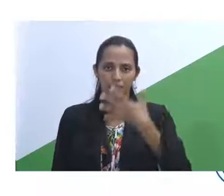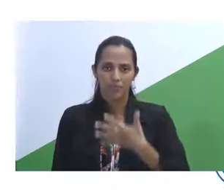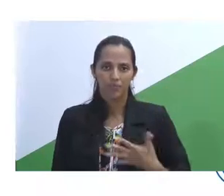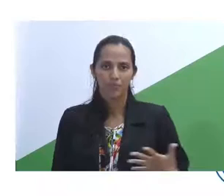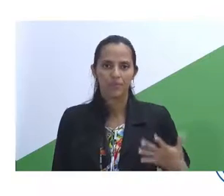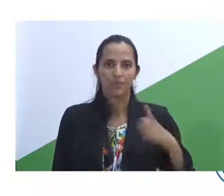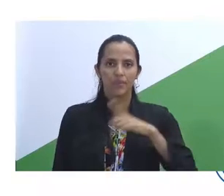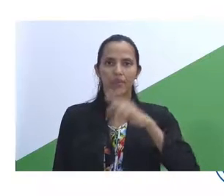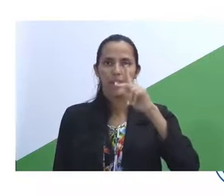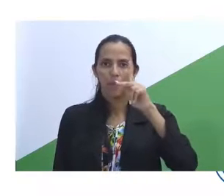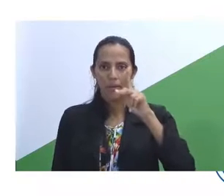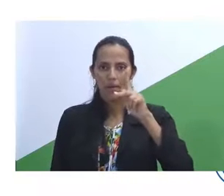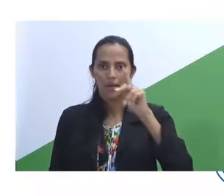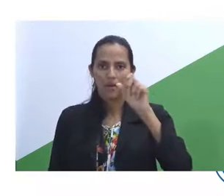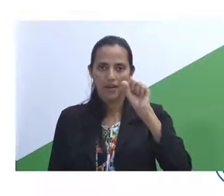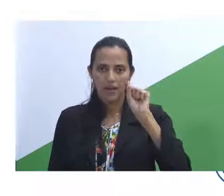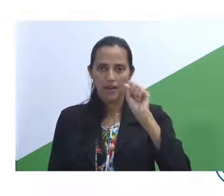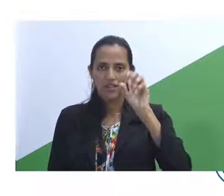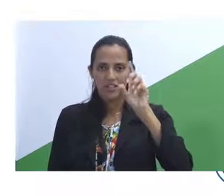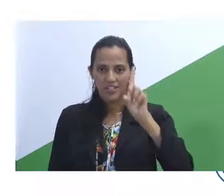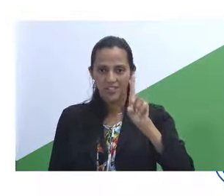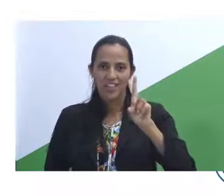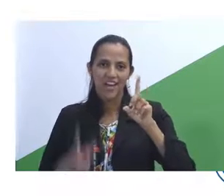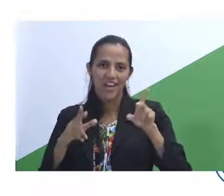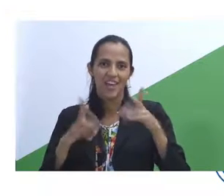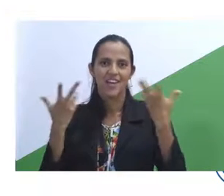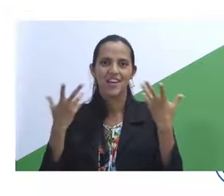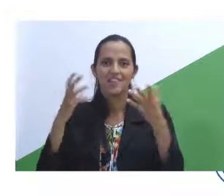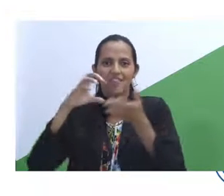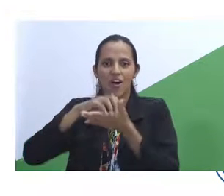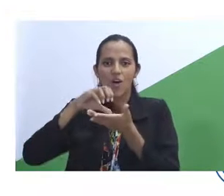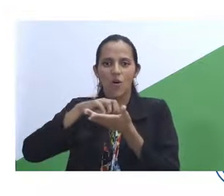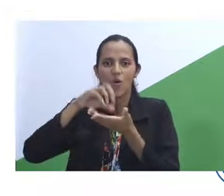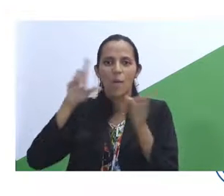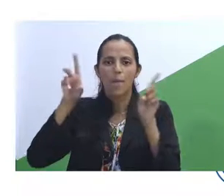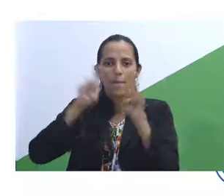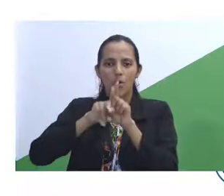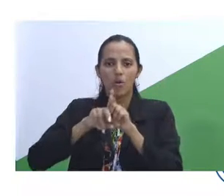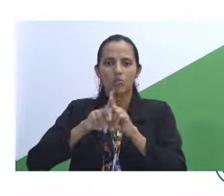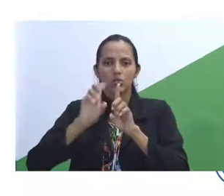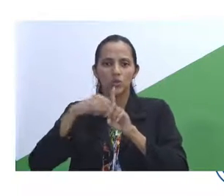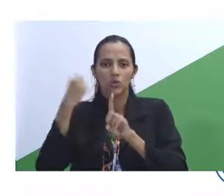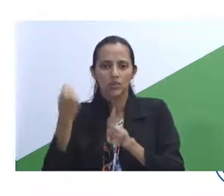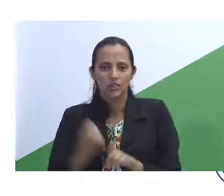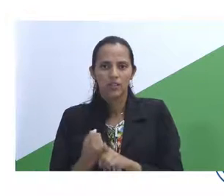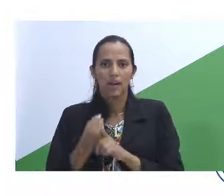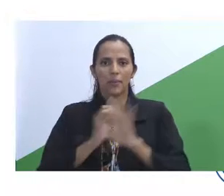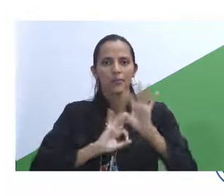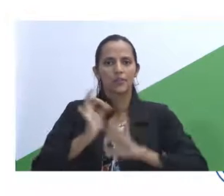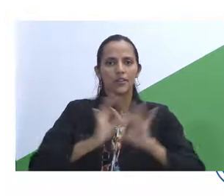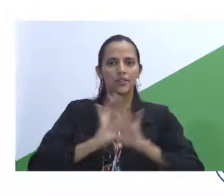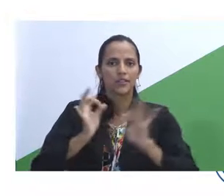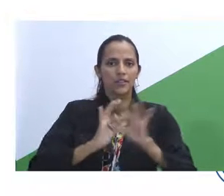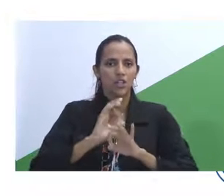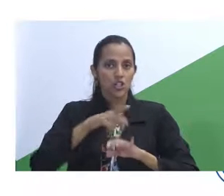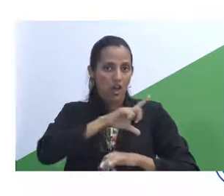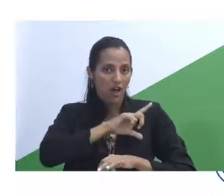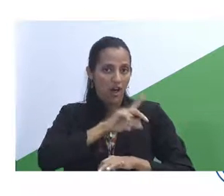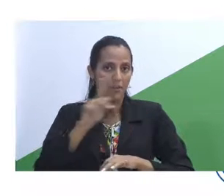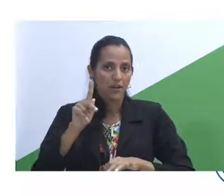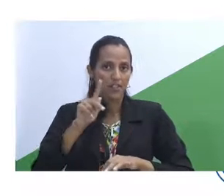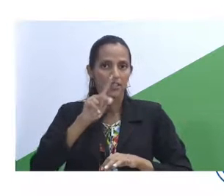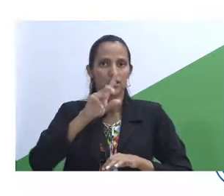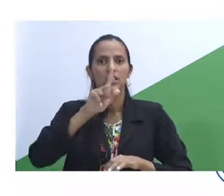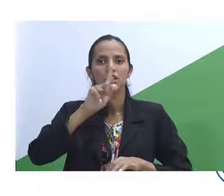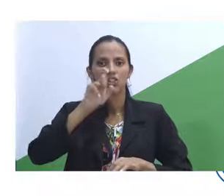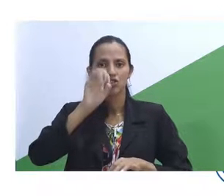a gente tem aí o PSD, Partido Social Democrático, que é organizado, inclusive, pelo próprio Getúlio, que vai reunir as